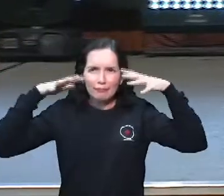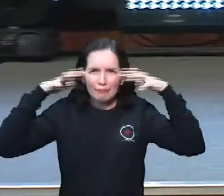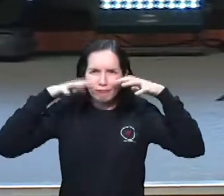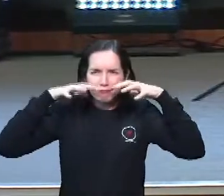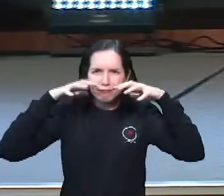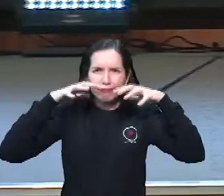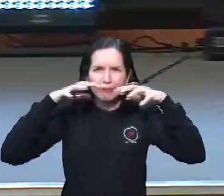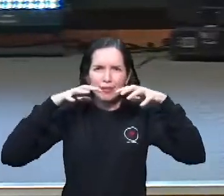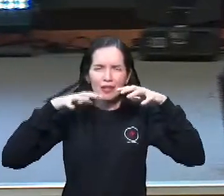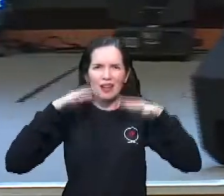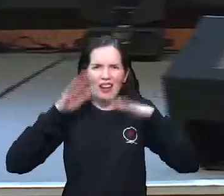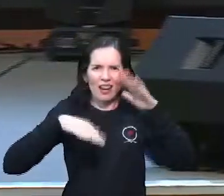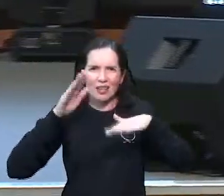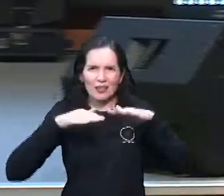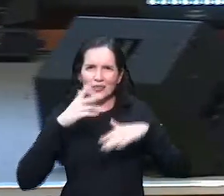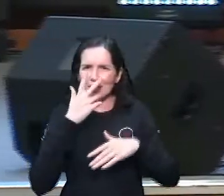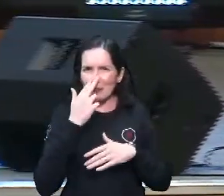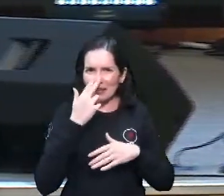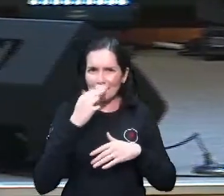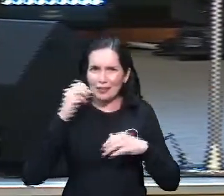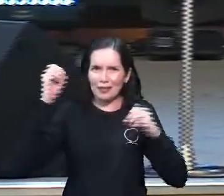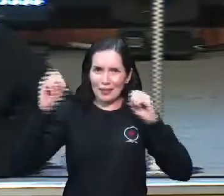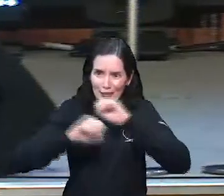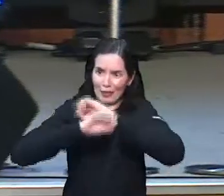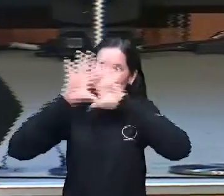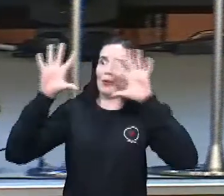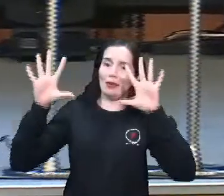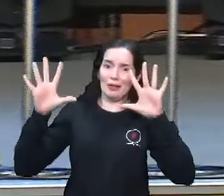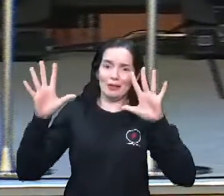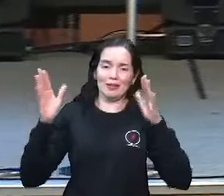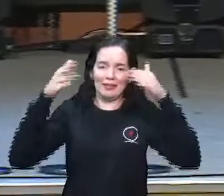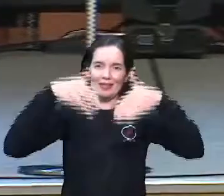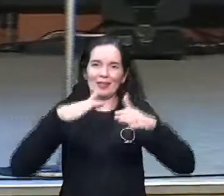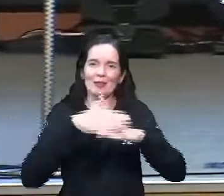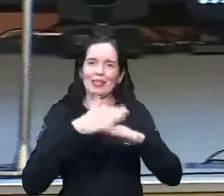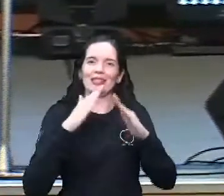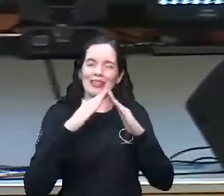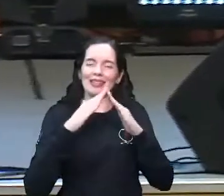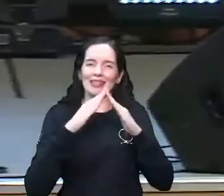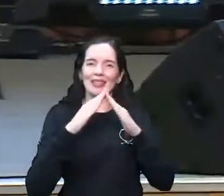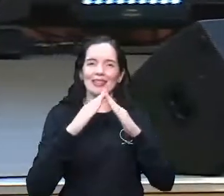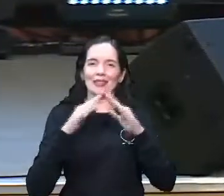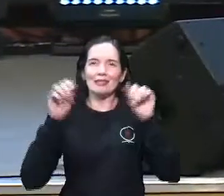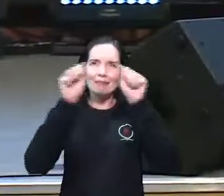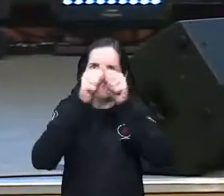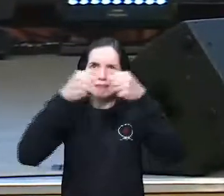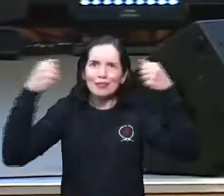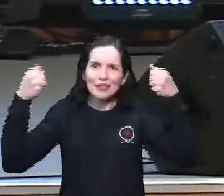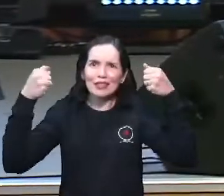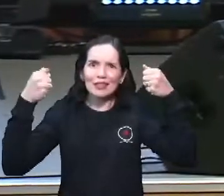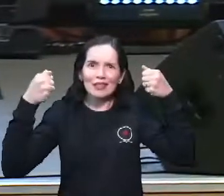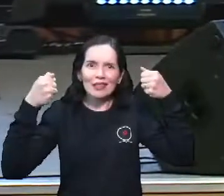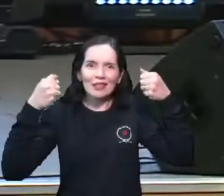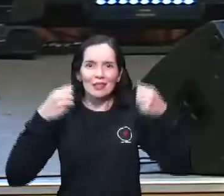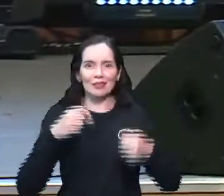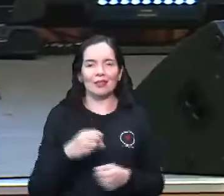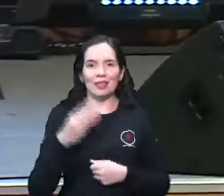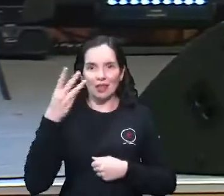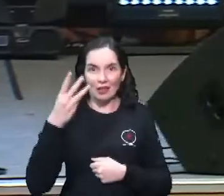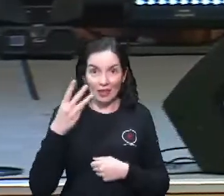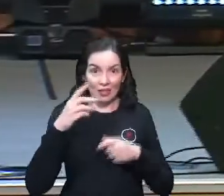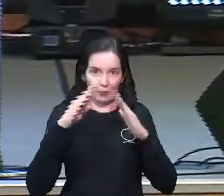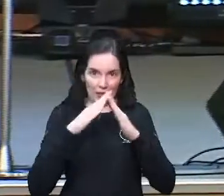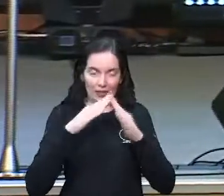glória invadia a minha casa, porque não tinha vidro. Não era na janela, no basculhante, eram 3 cômodos.